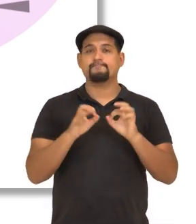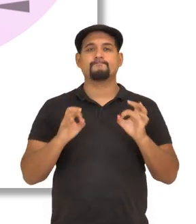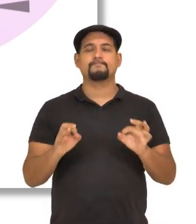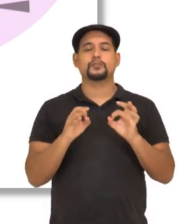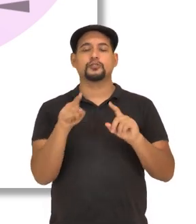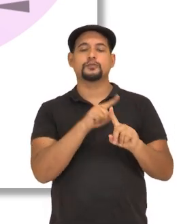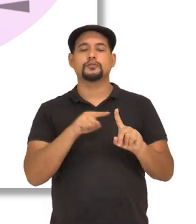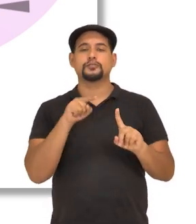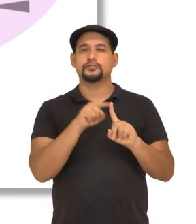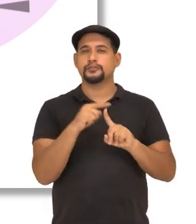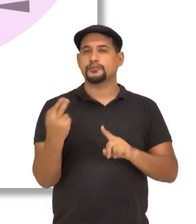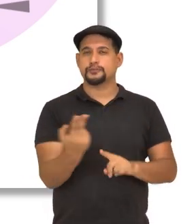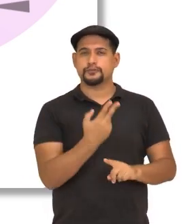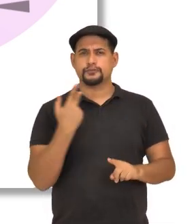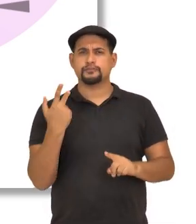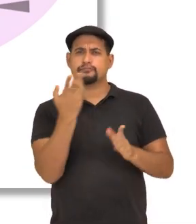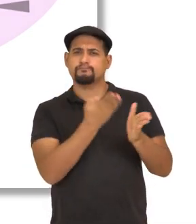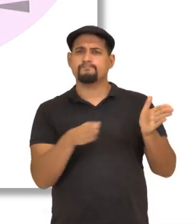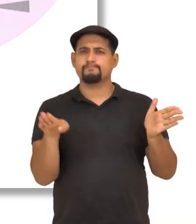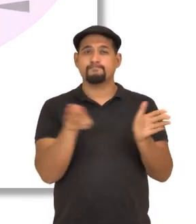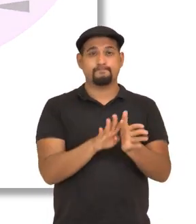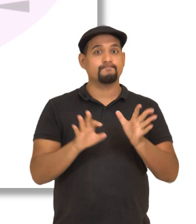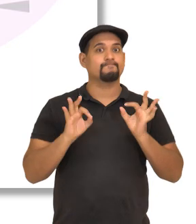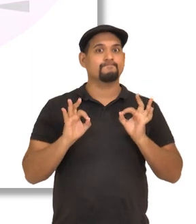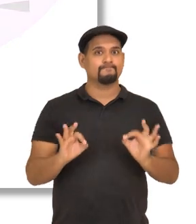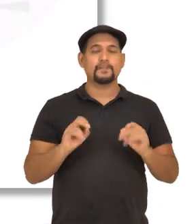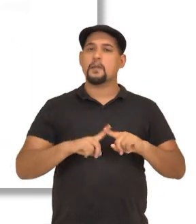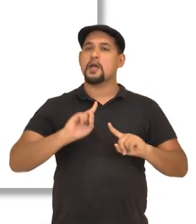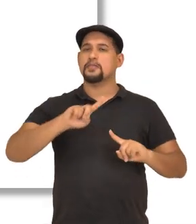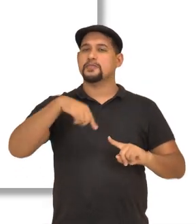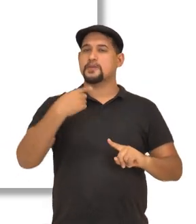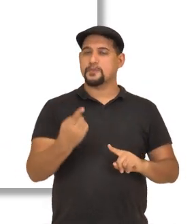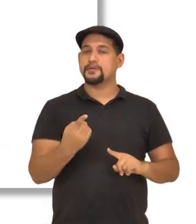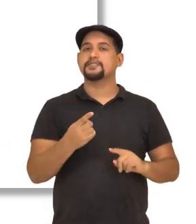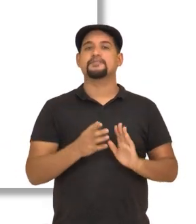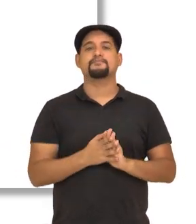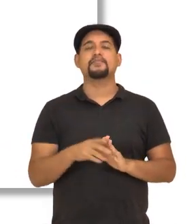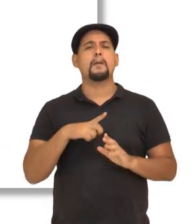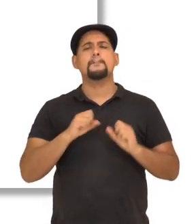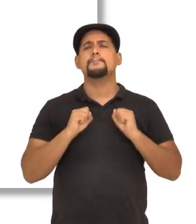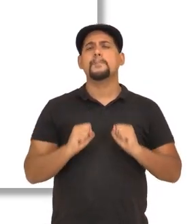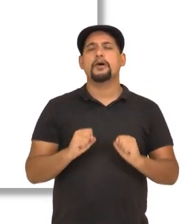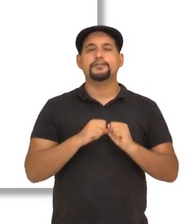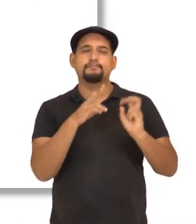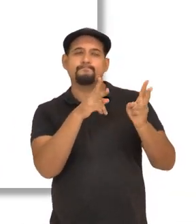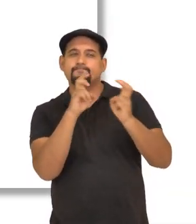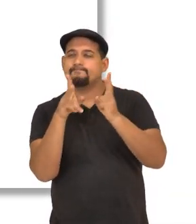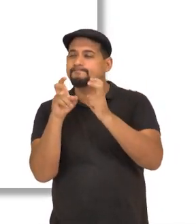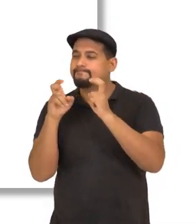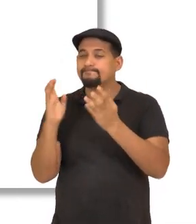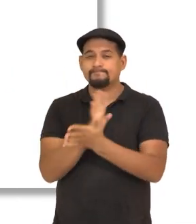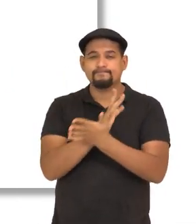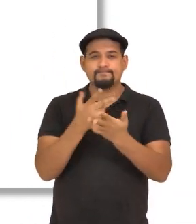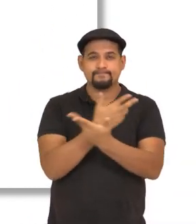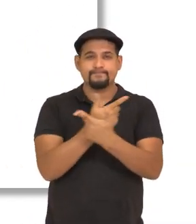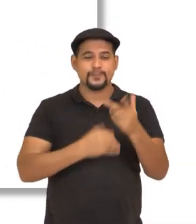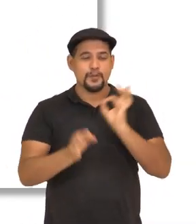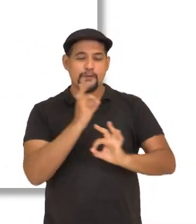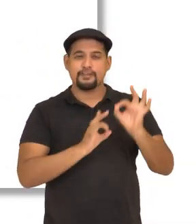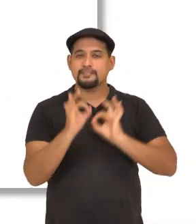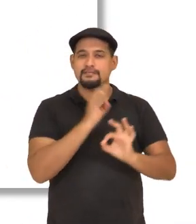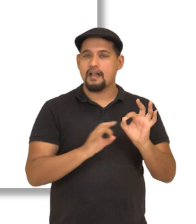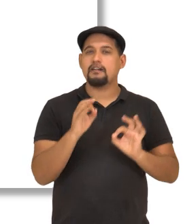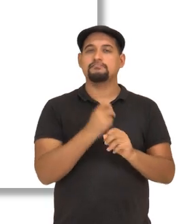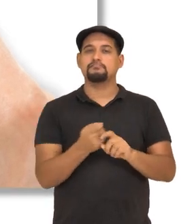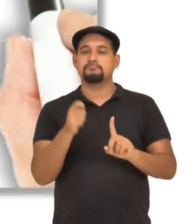que o objetivo em comum fosse alcançado. A partir dessa situação, é possível perceber algumas vantagens de organizar o